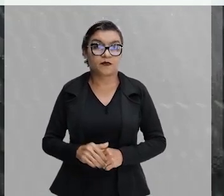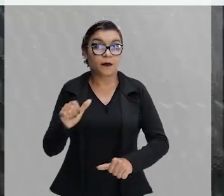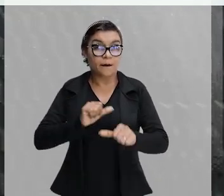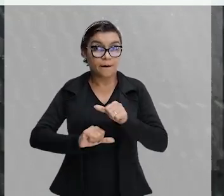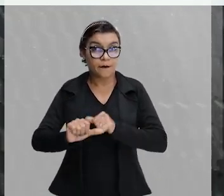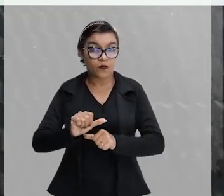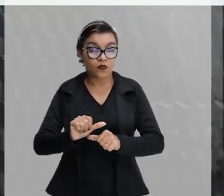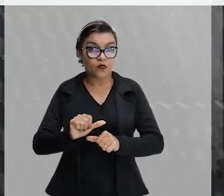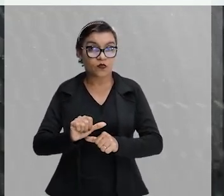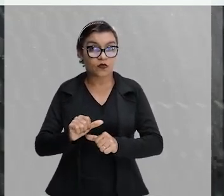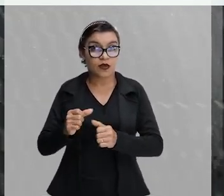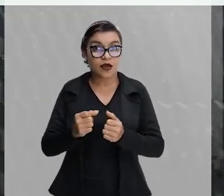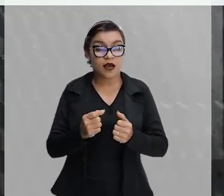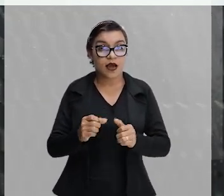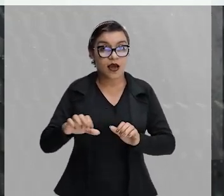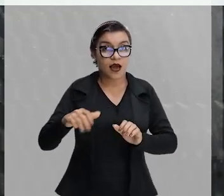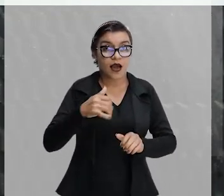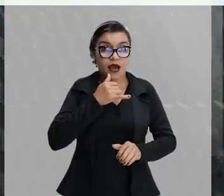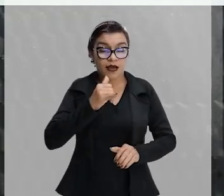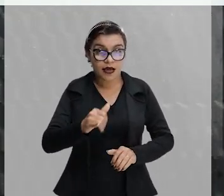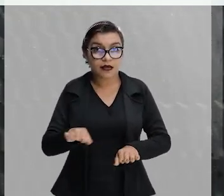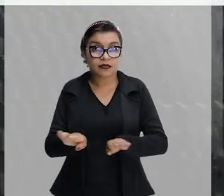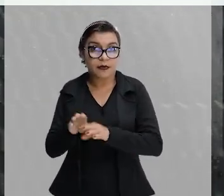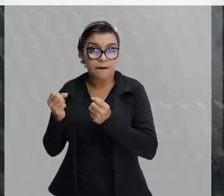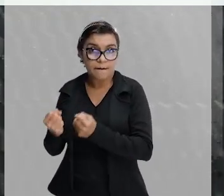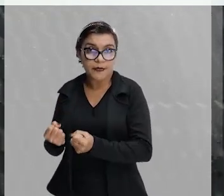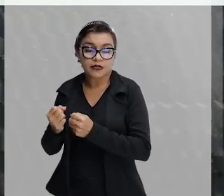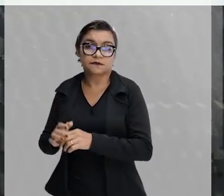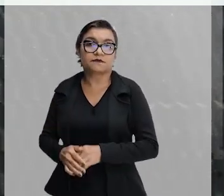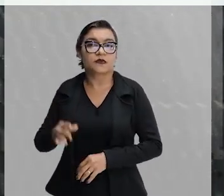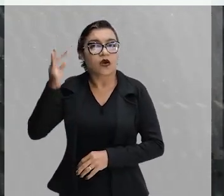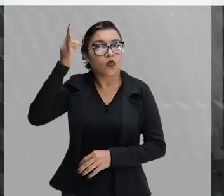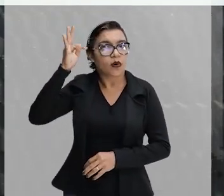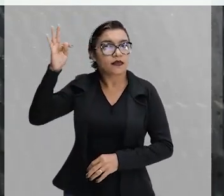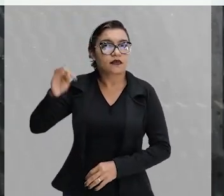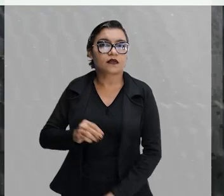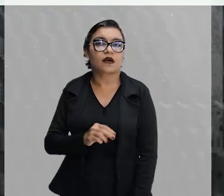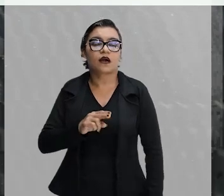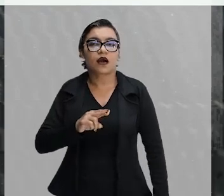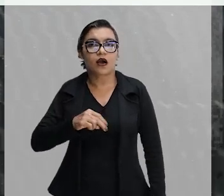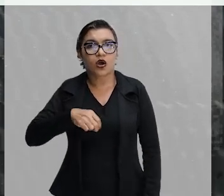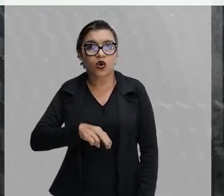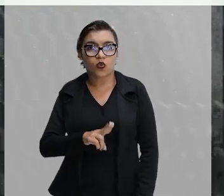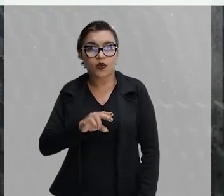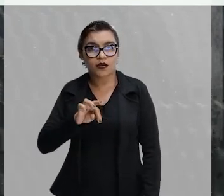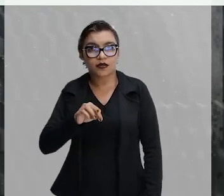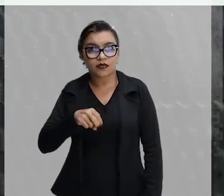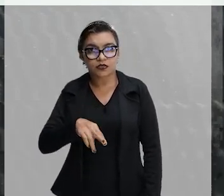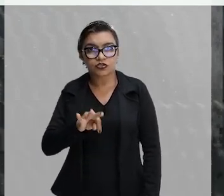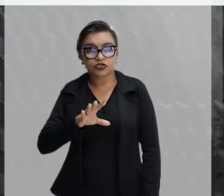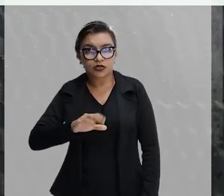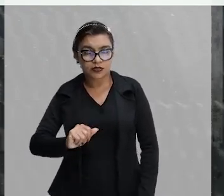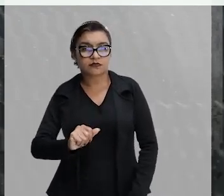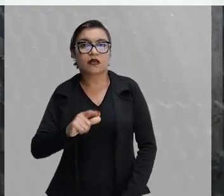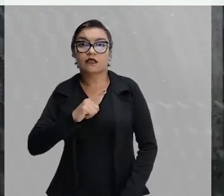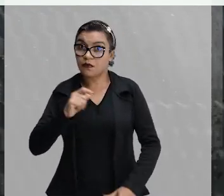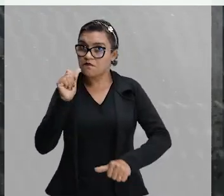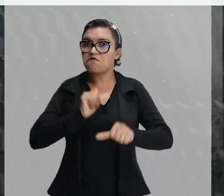Isso é uma teoria clássica. Para uma teoria quântica, ok? Nós já temos uma